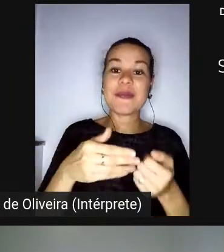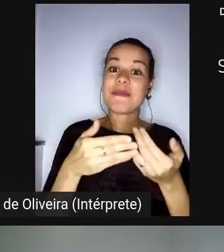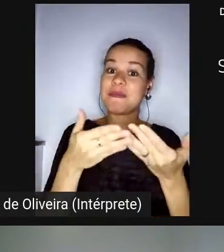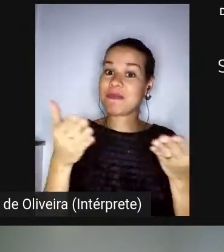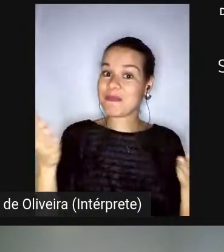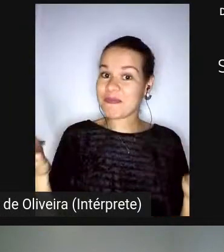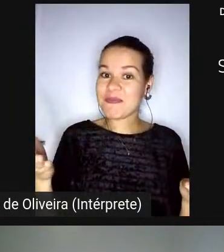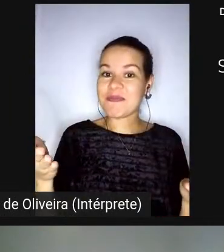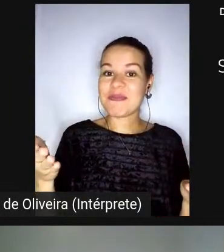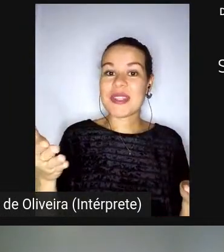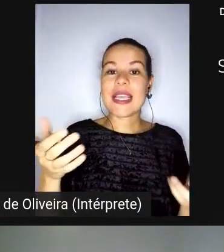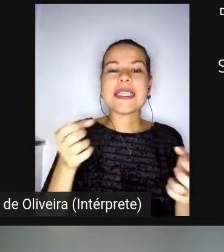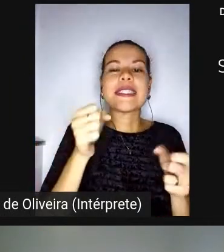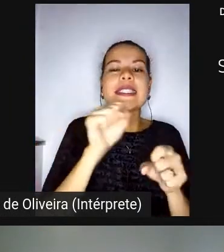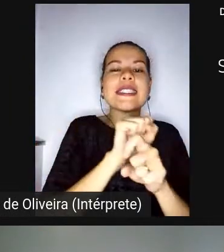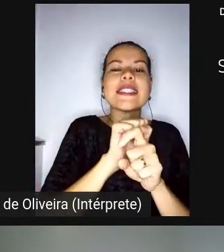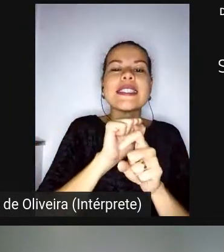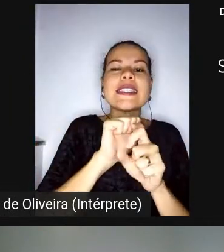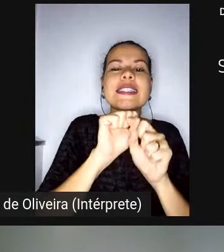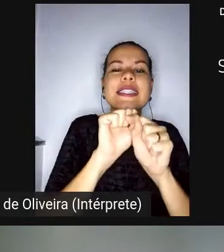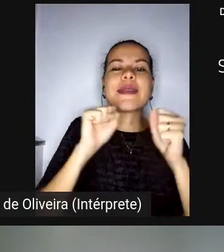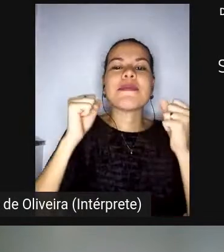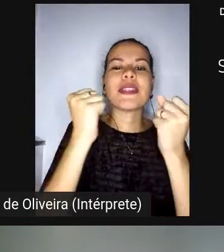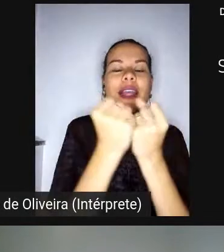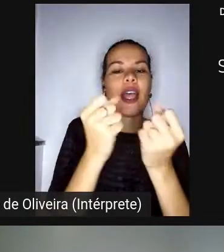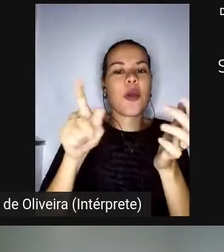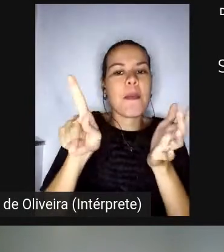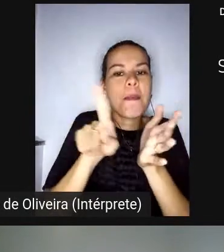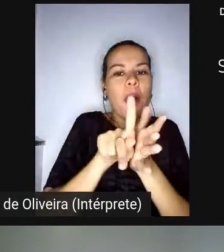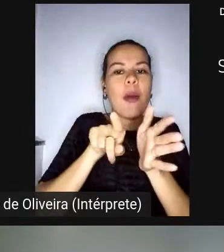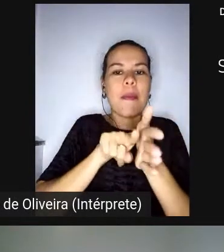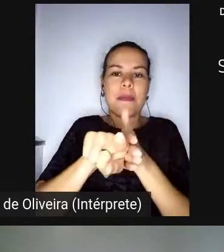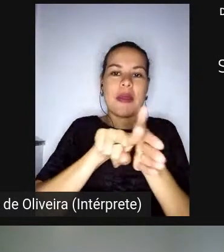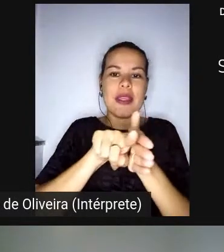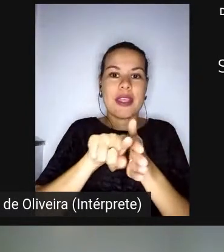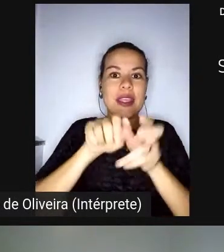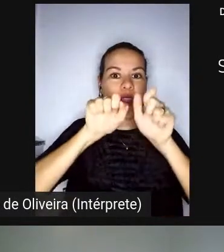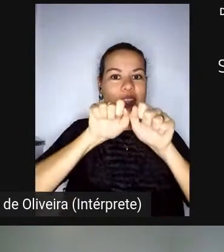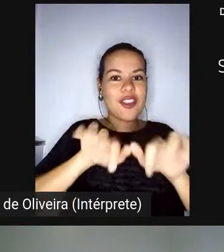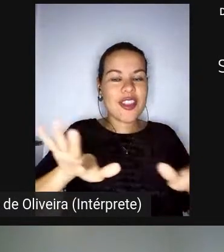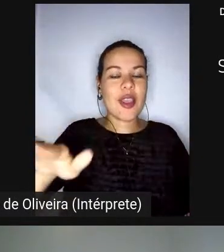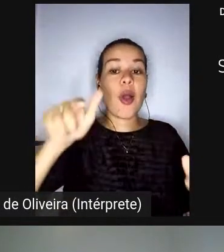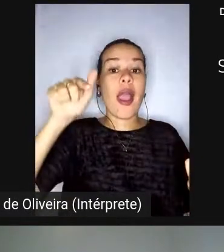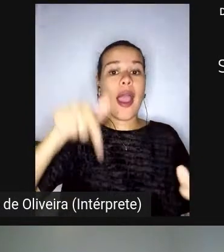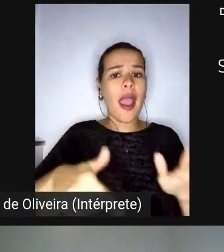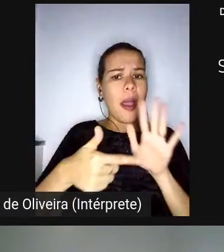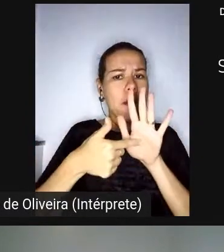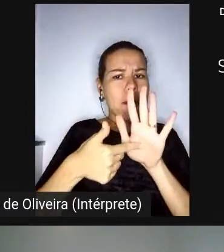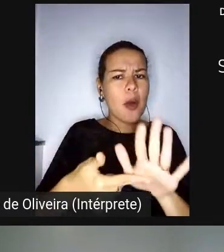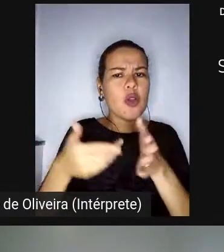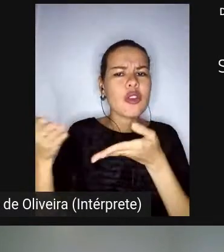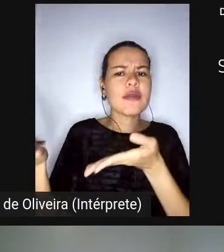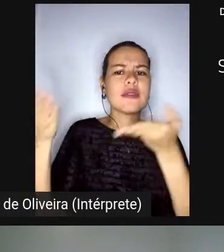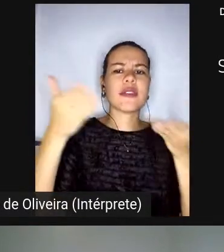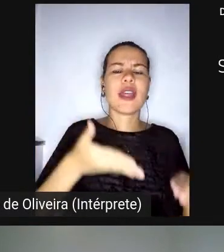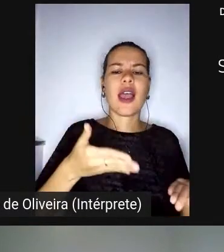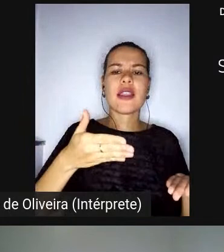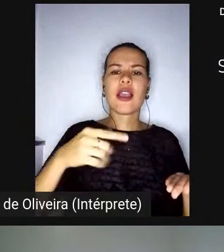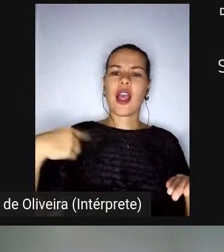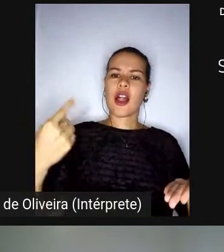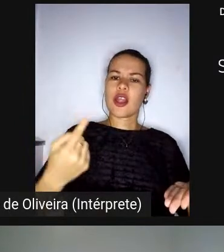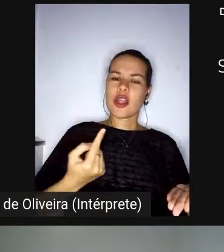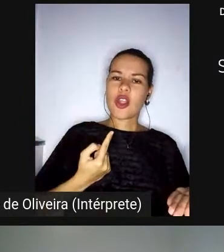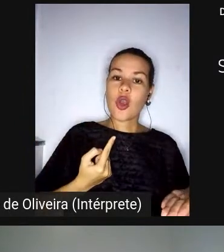seminário de pesquisa e extensão que o evento que traz para nossa comunidade os trabalhos